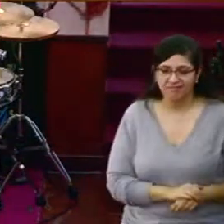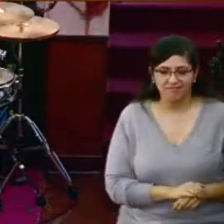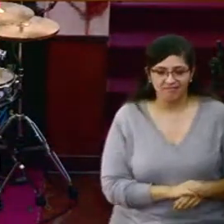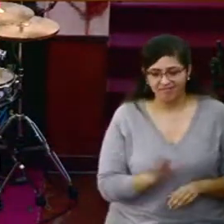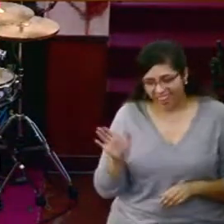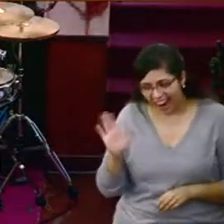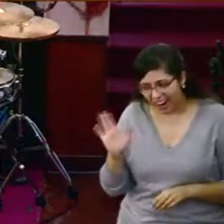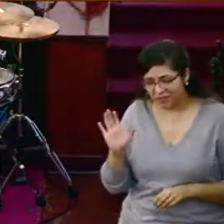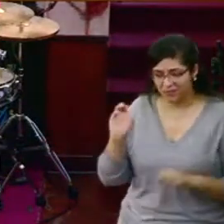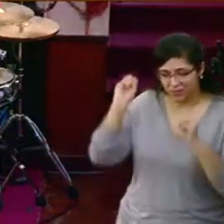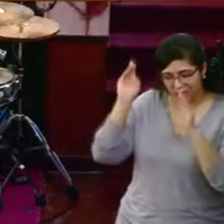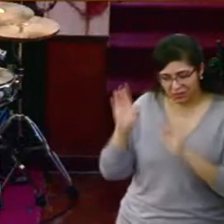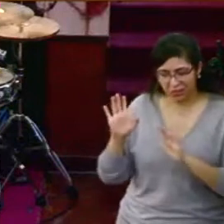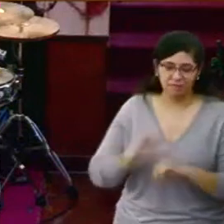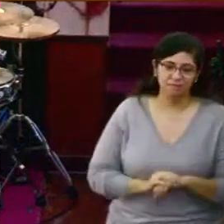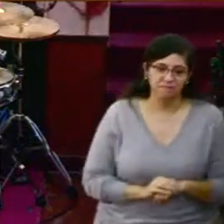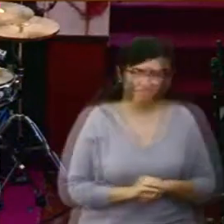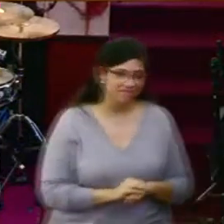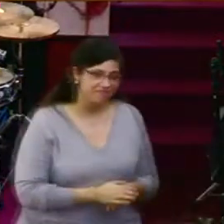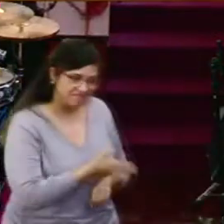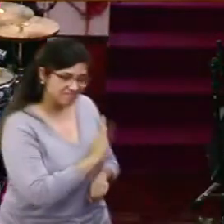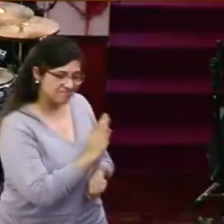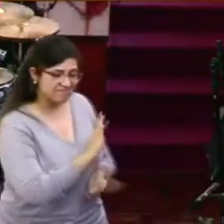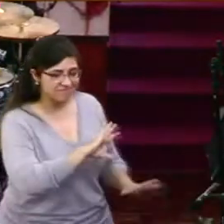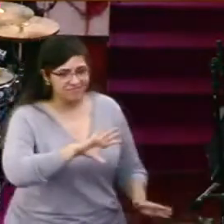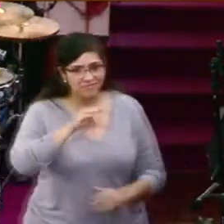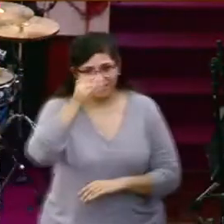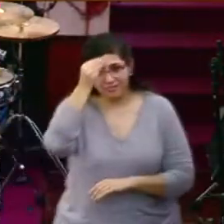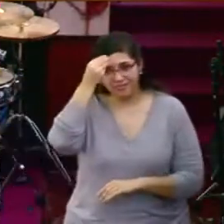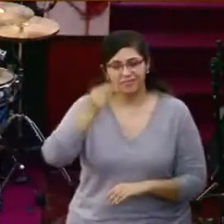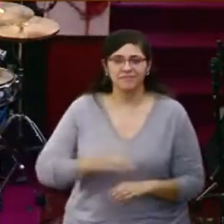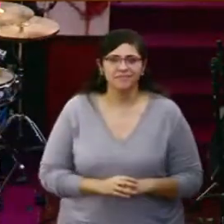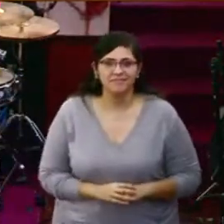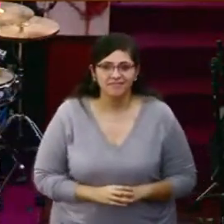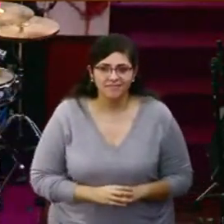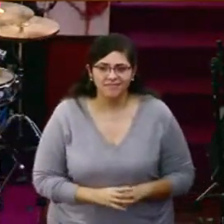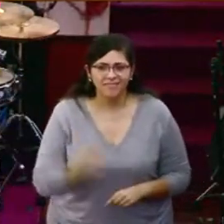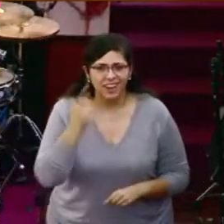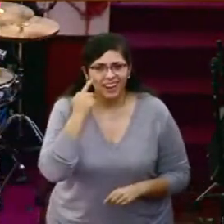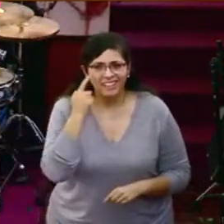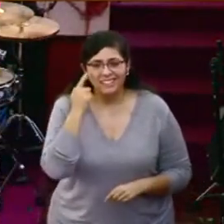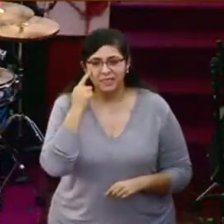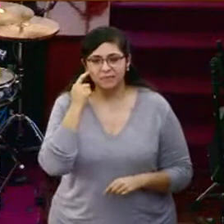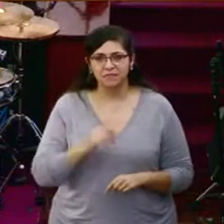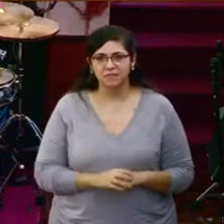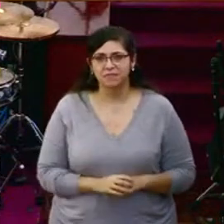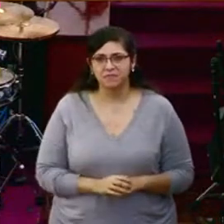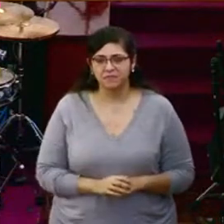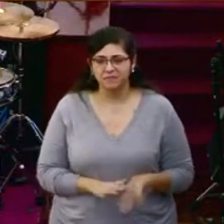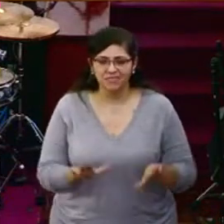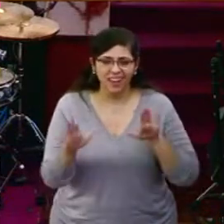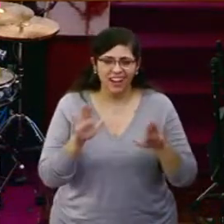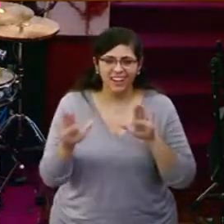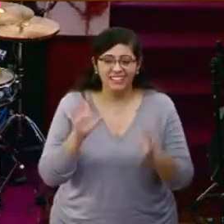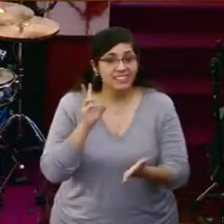caminhada nem sempre nem sempre no meio das atividades da